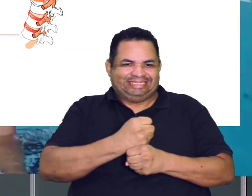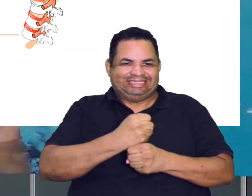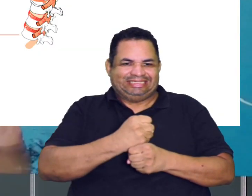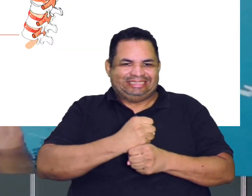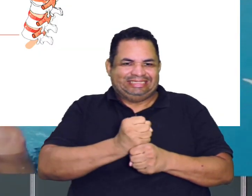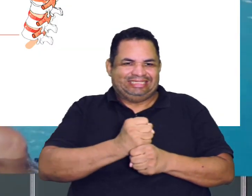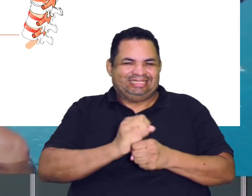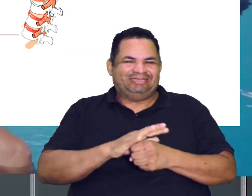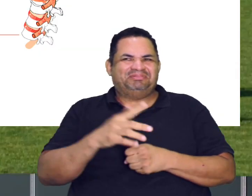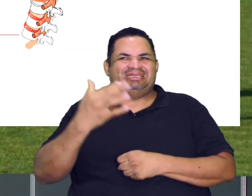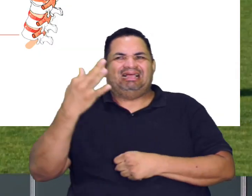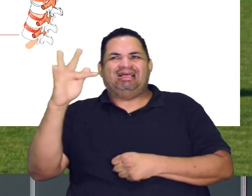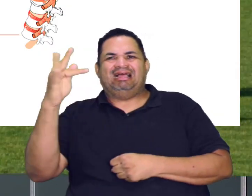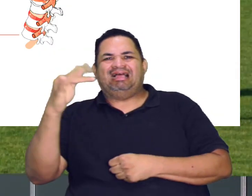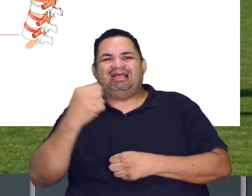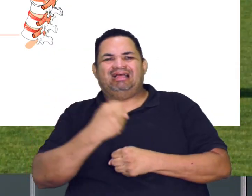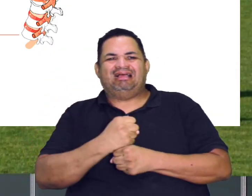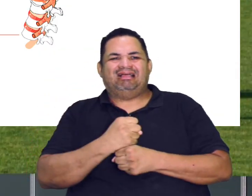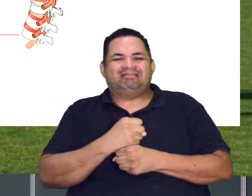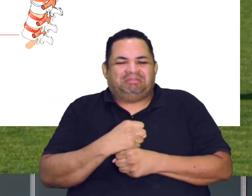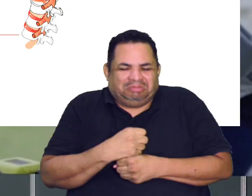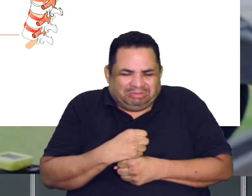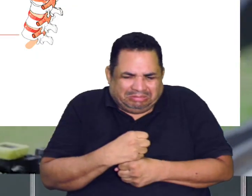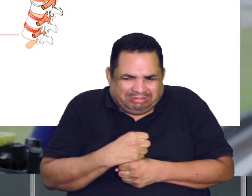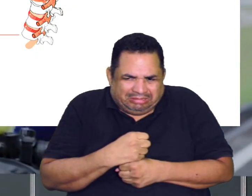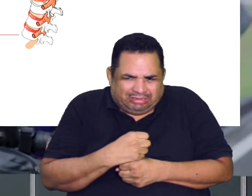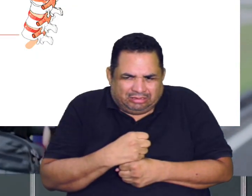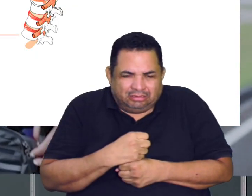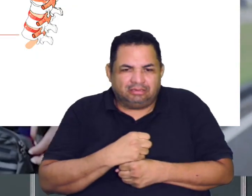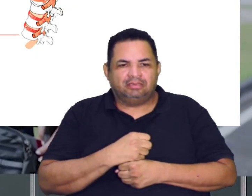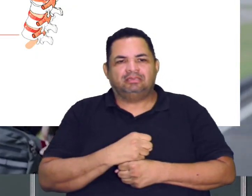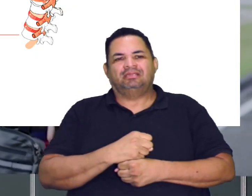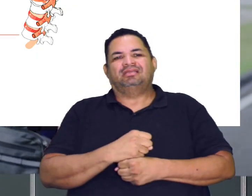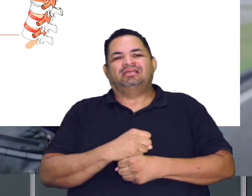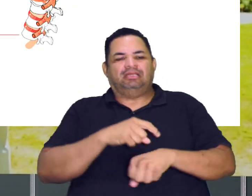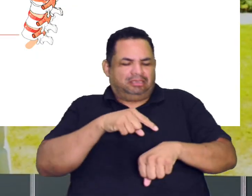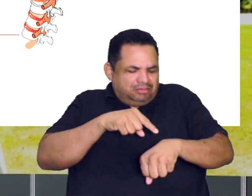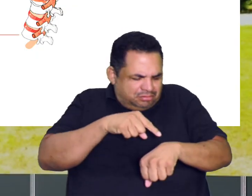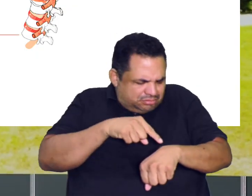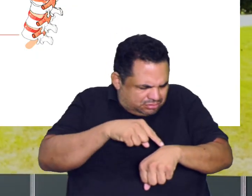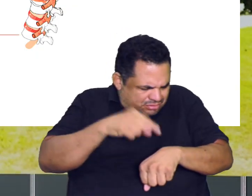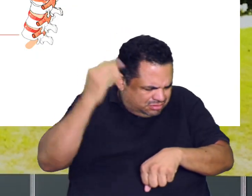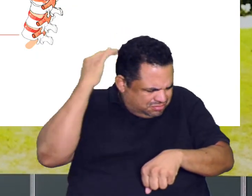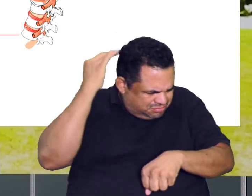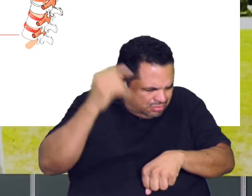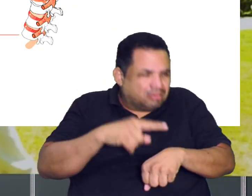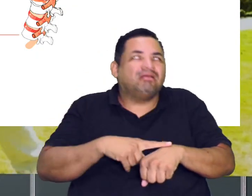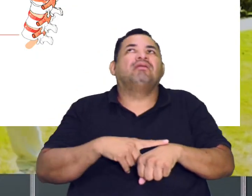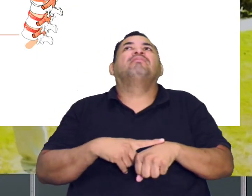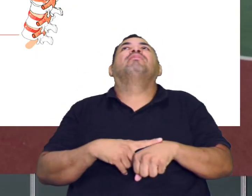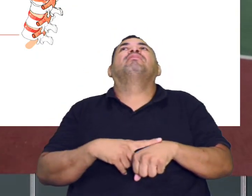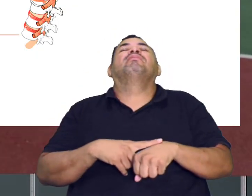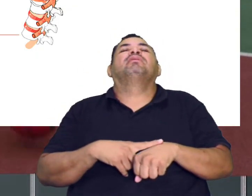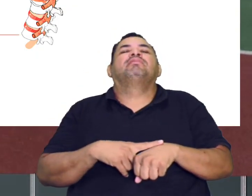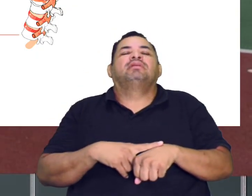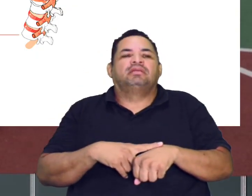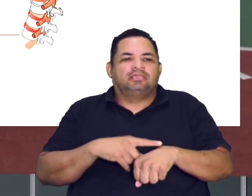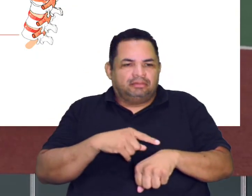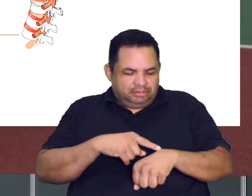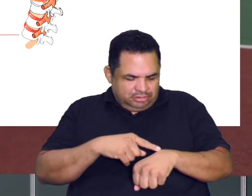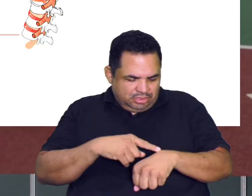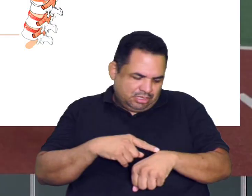sentindo uma dor na coluna, tô muito curvado, ou então tô olhando muito pro celular, tô olhando muito para cima, tô muito com a